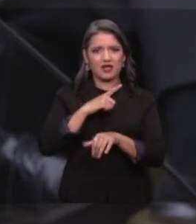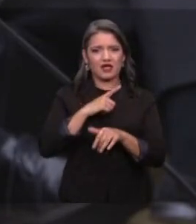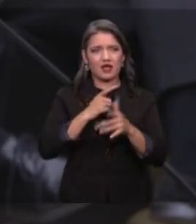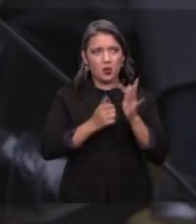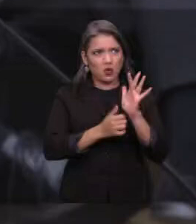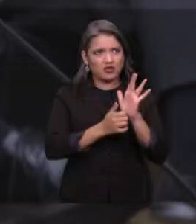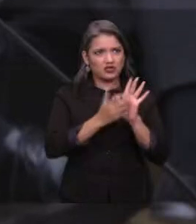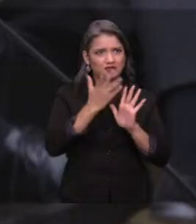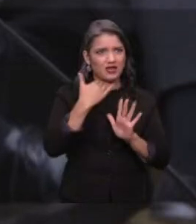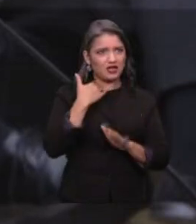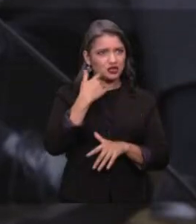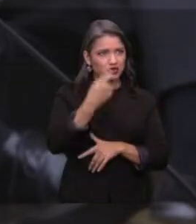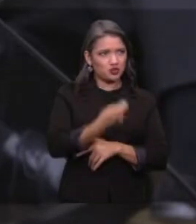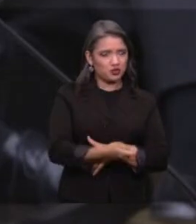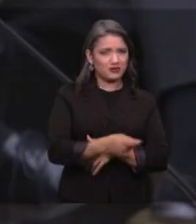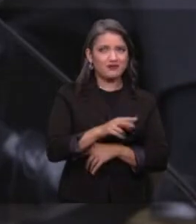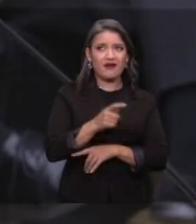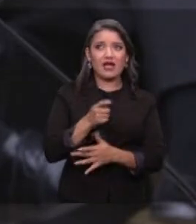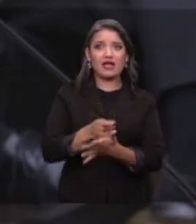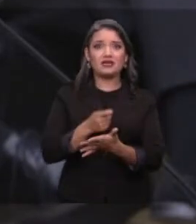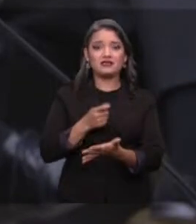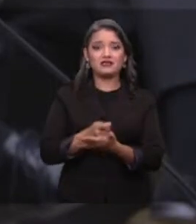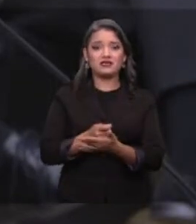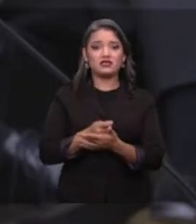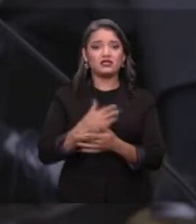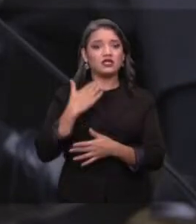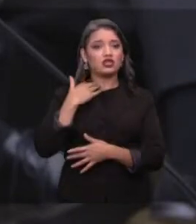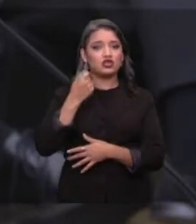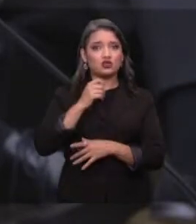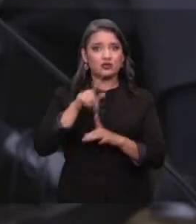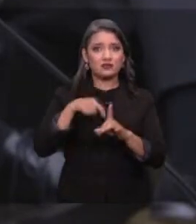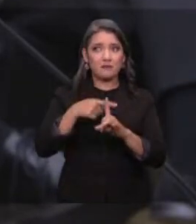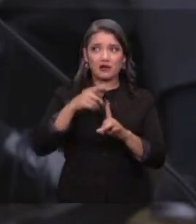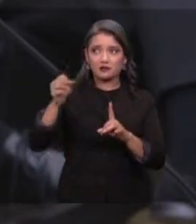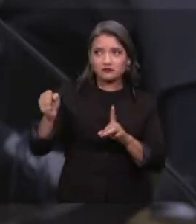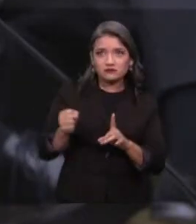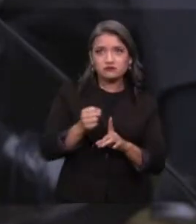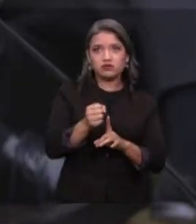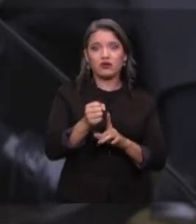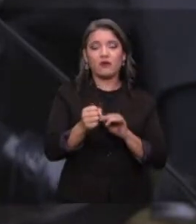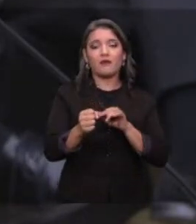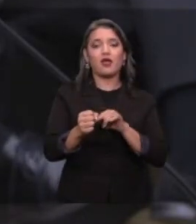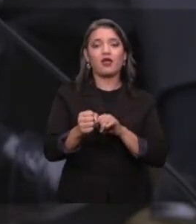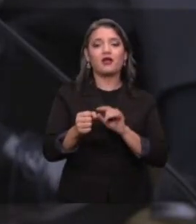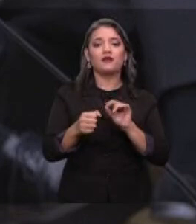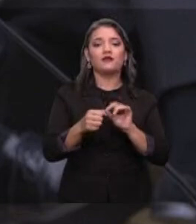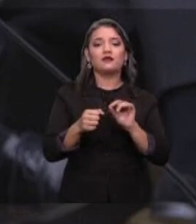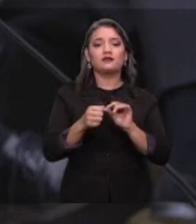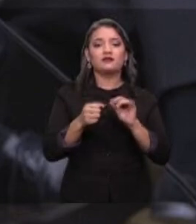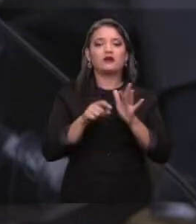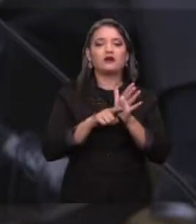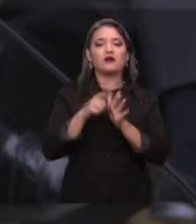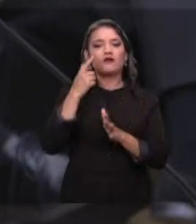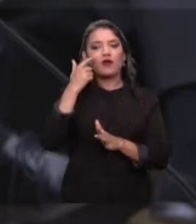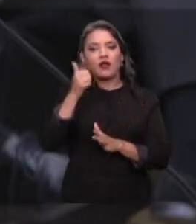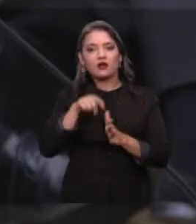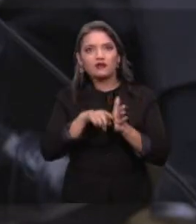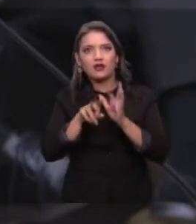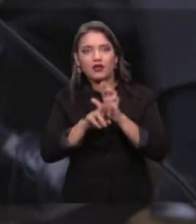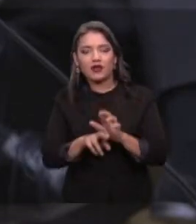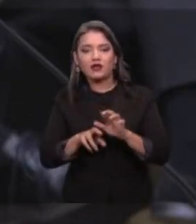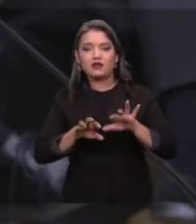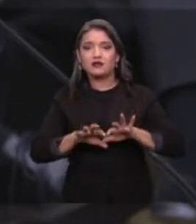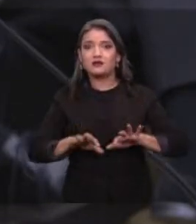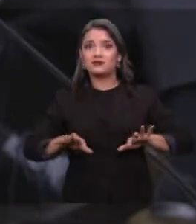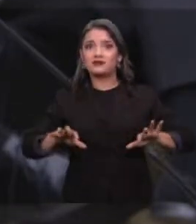na exigência de um juiz das garantias competente para despachar atos do inquérito diferente do juiz do